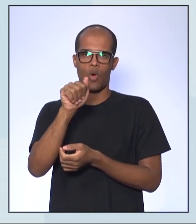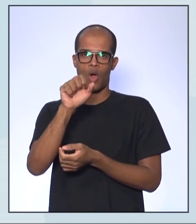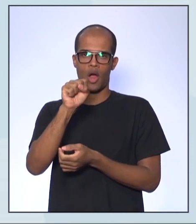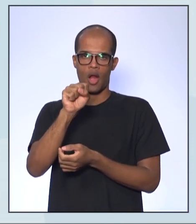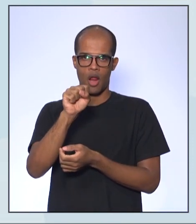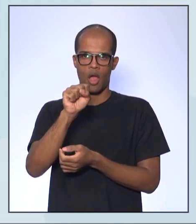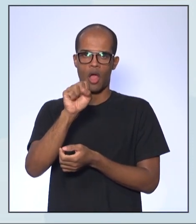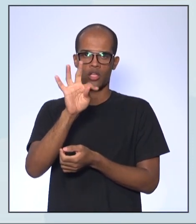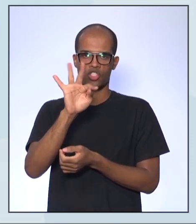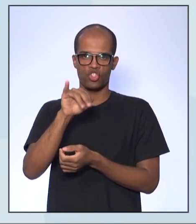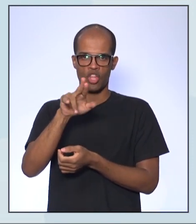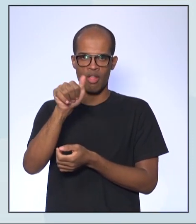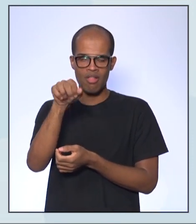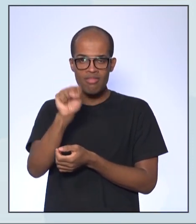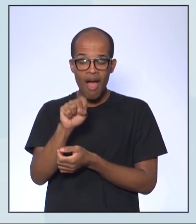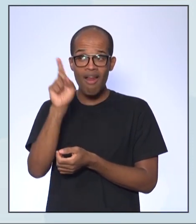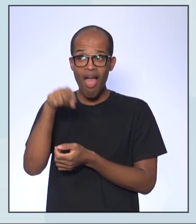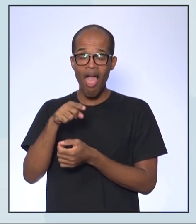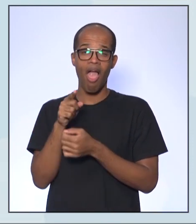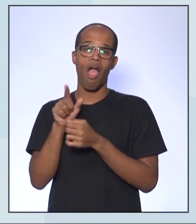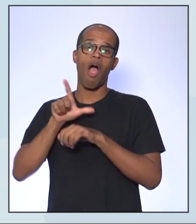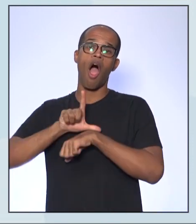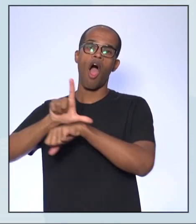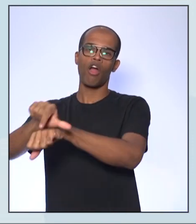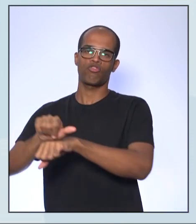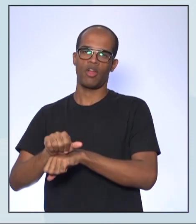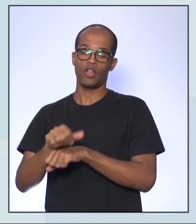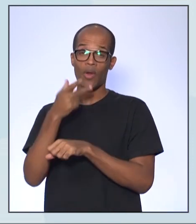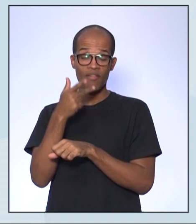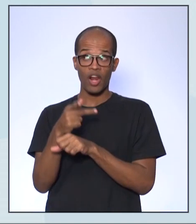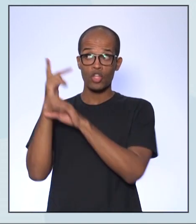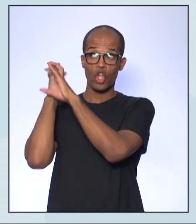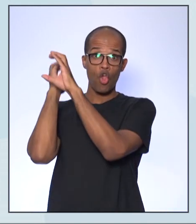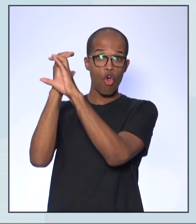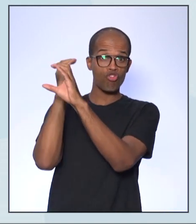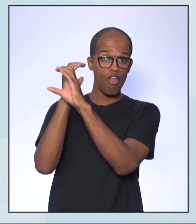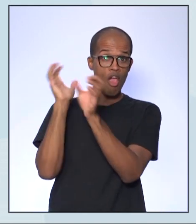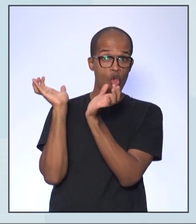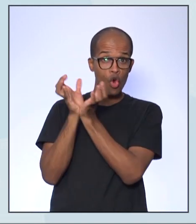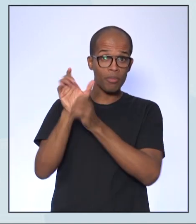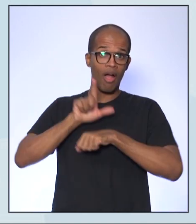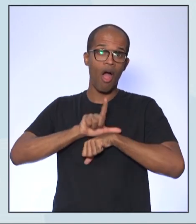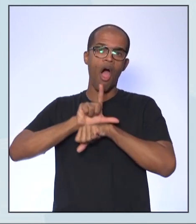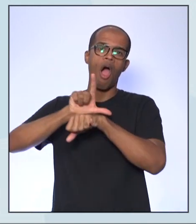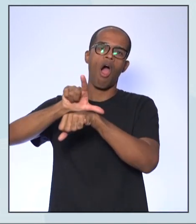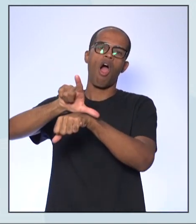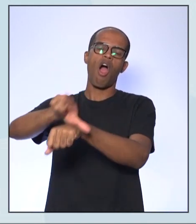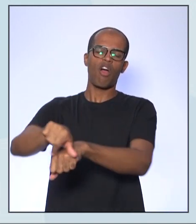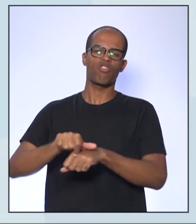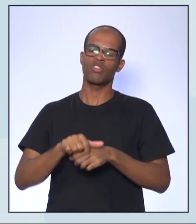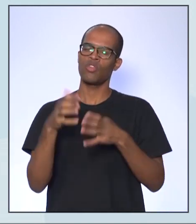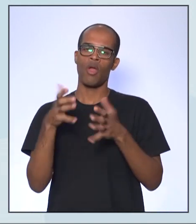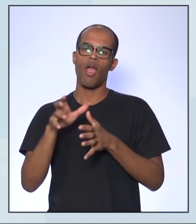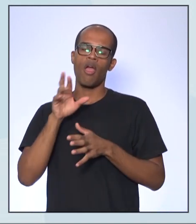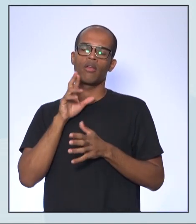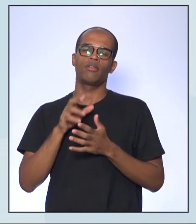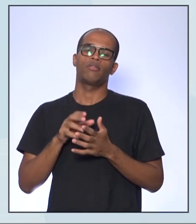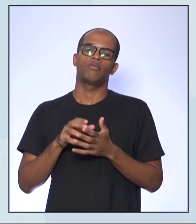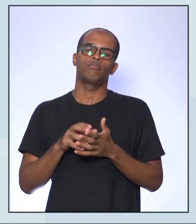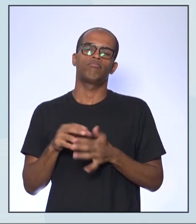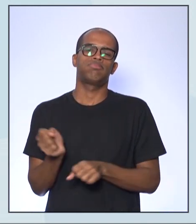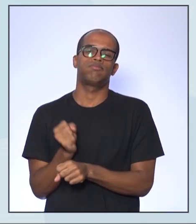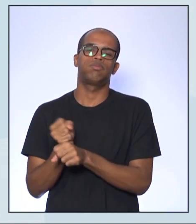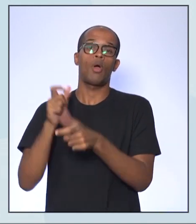adiar. Então, ele está falando aqui que os engenheiros estão adiando a solução. Os engenheiros não estão respondendo à altura